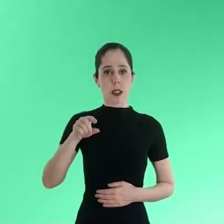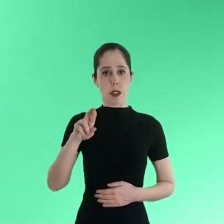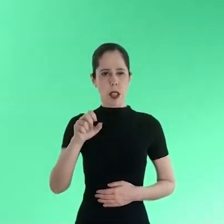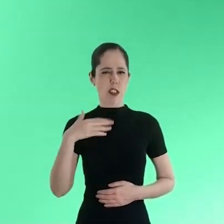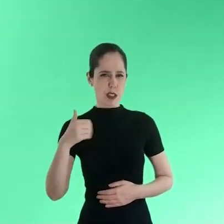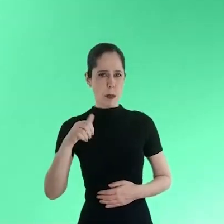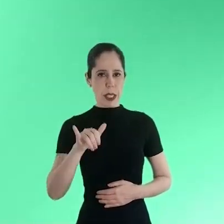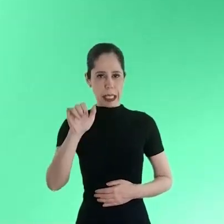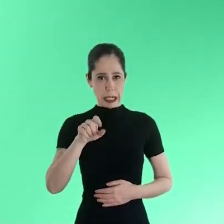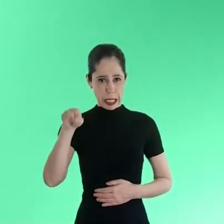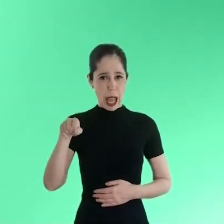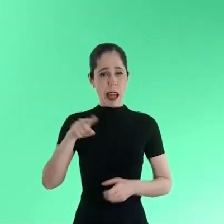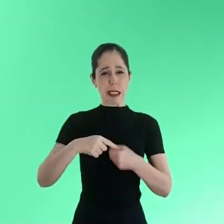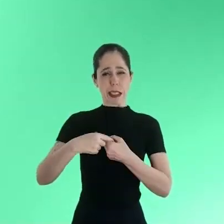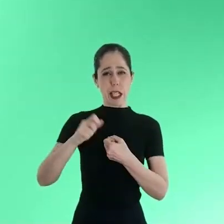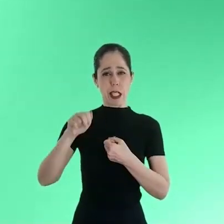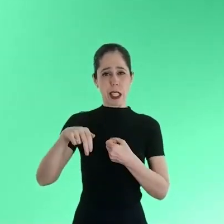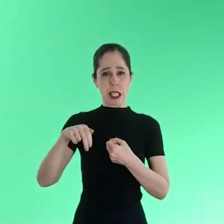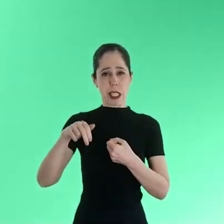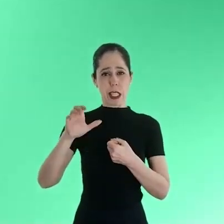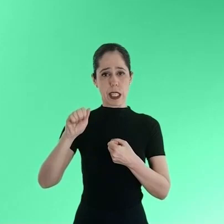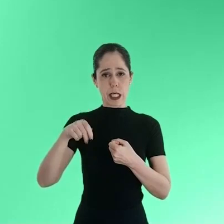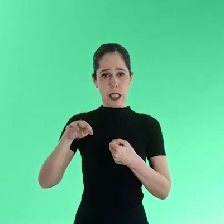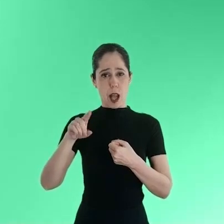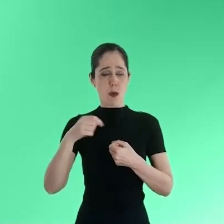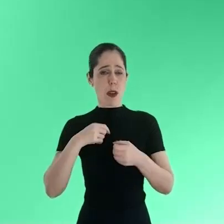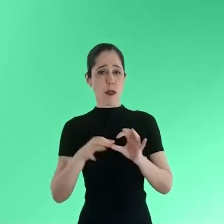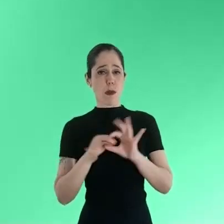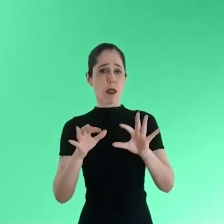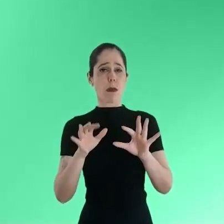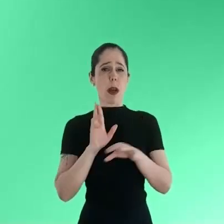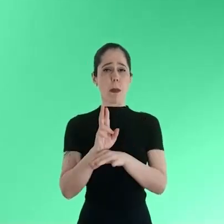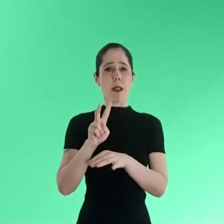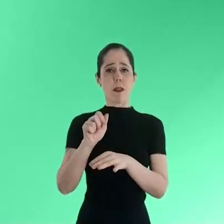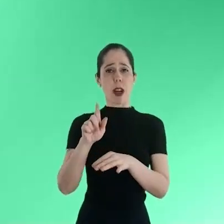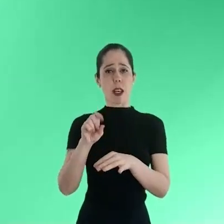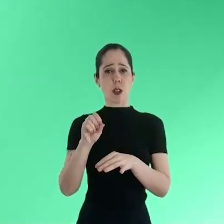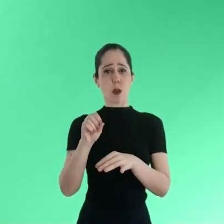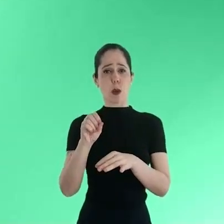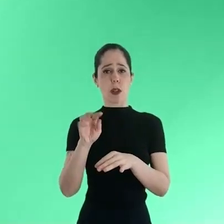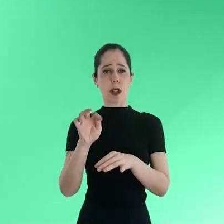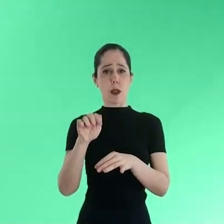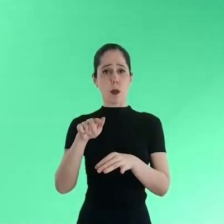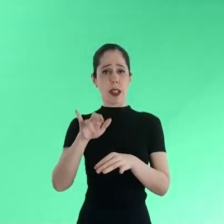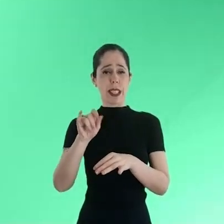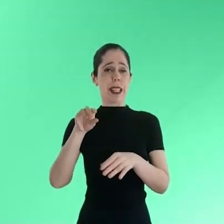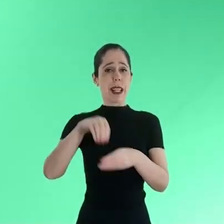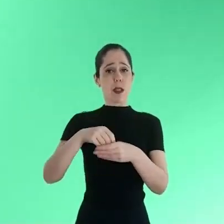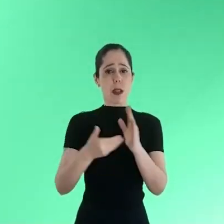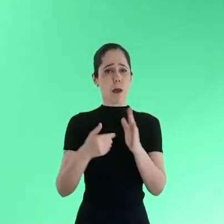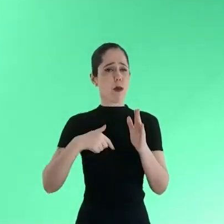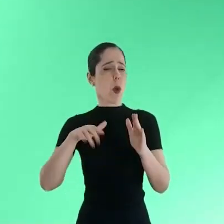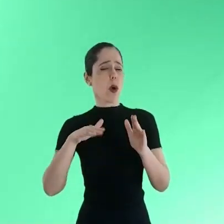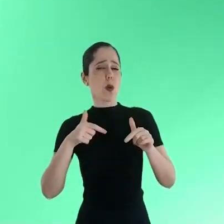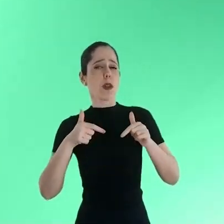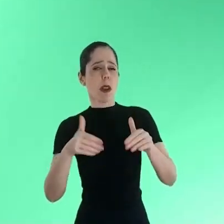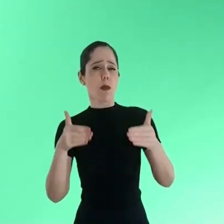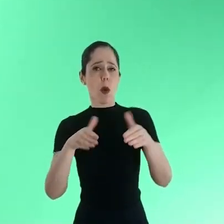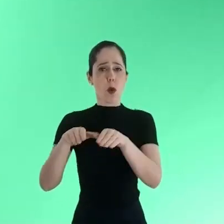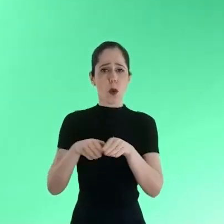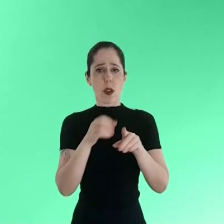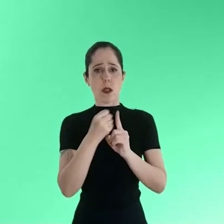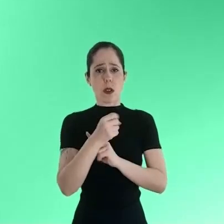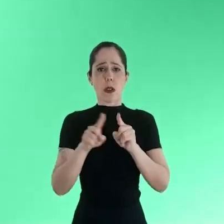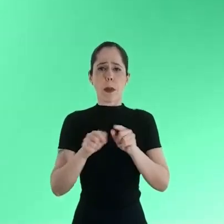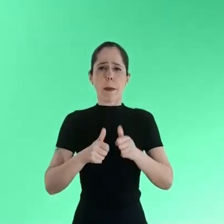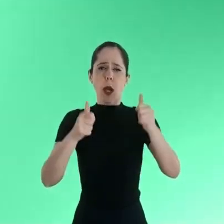Souza, popularier da cidade de Encantado. Estou à disposição para representar o Vale do Taquari na Câmara Federal. Lutarei por